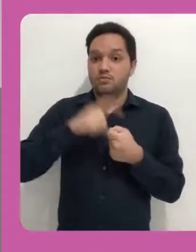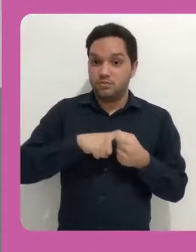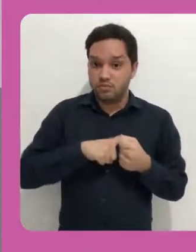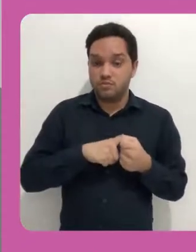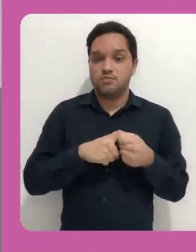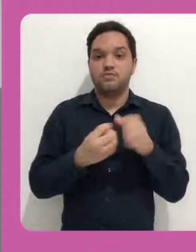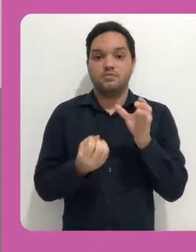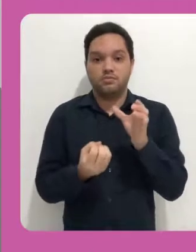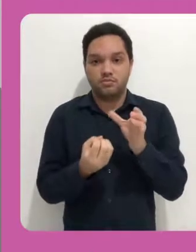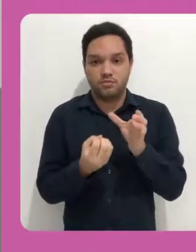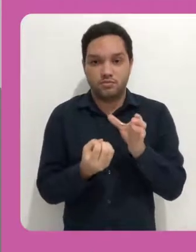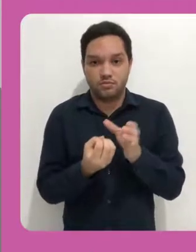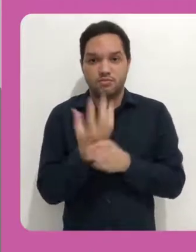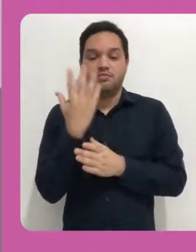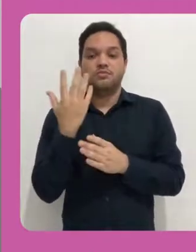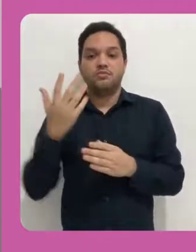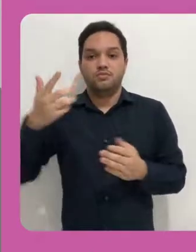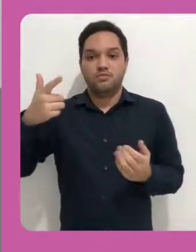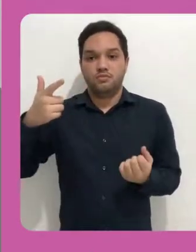material,